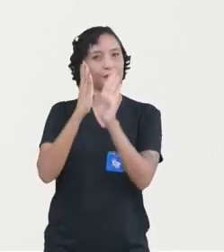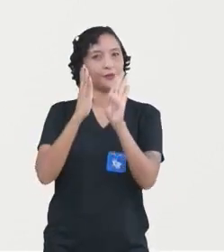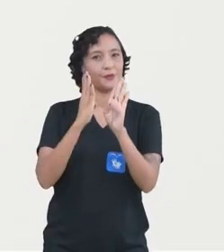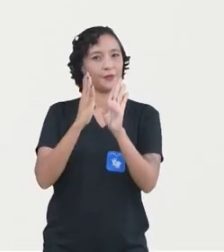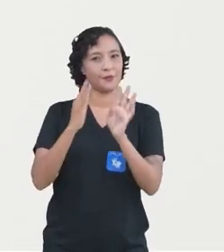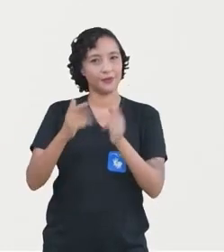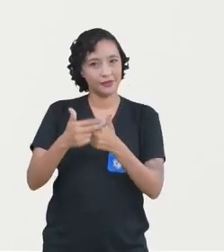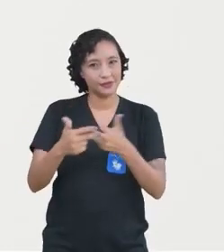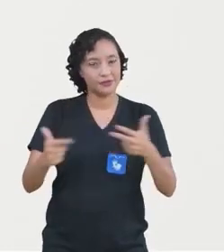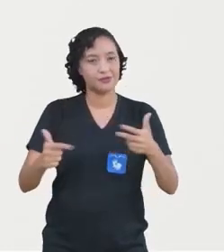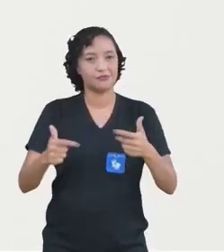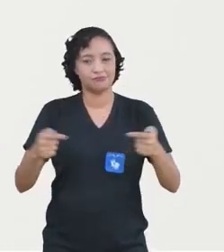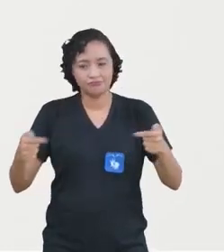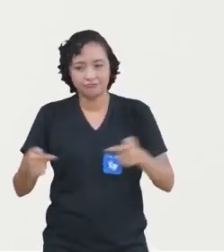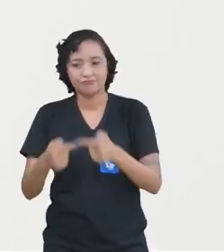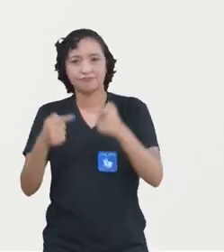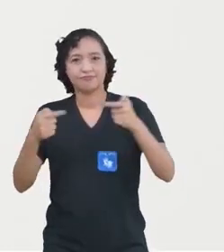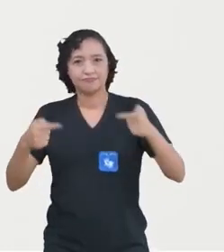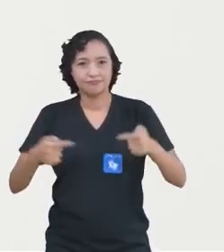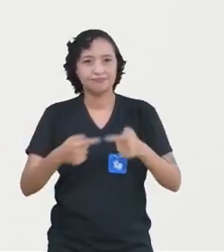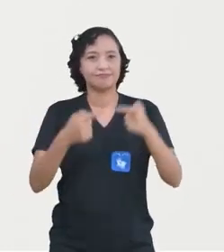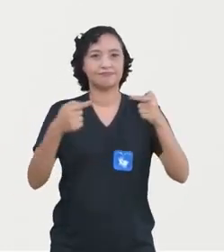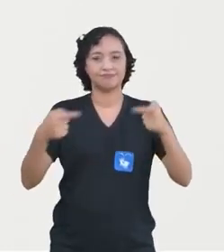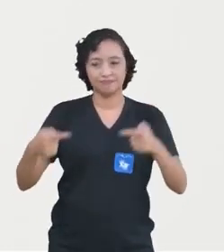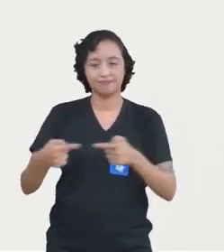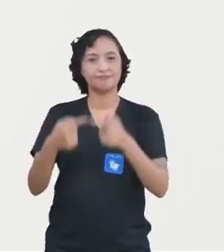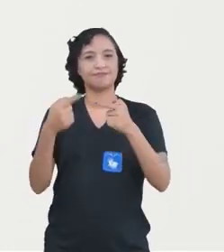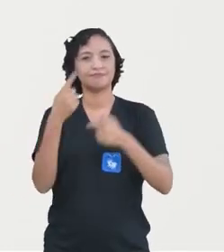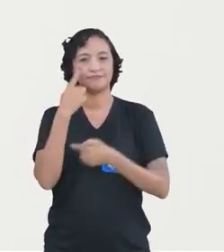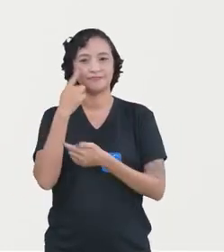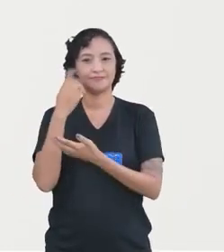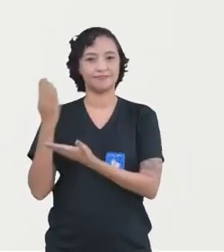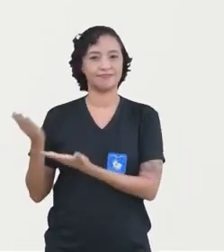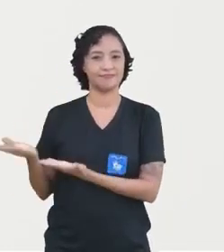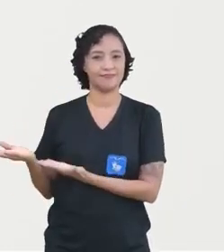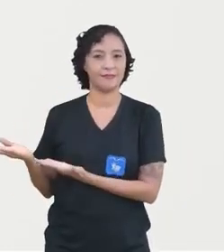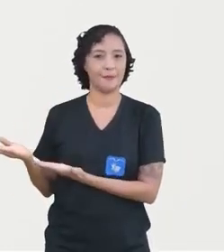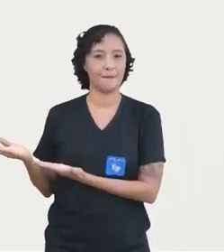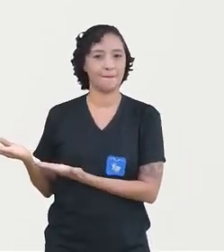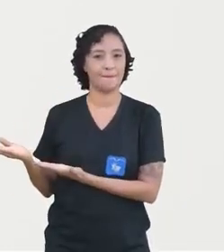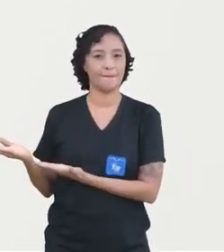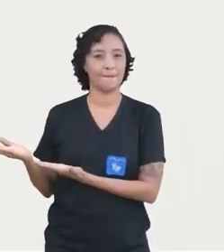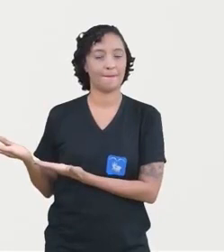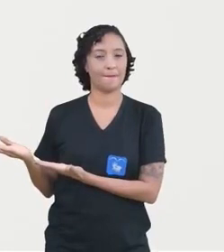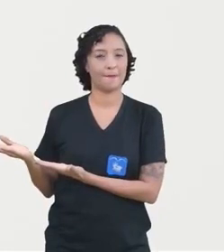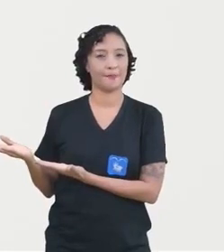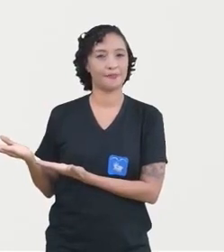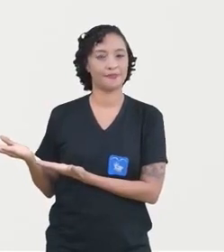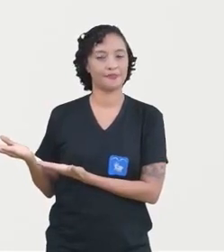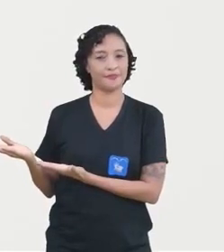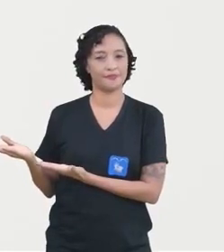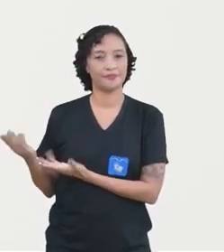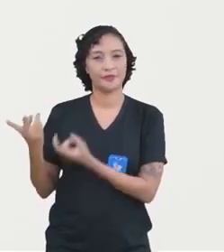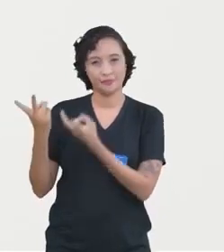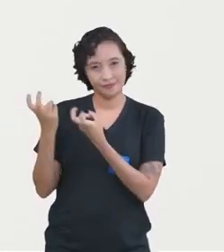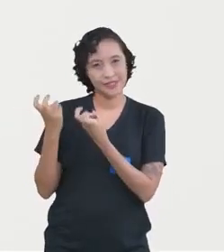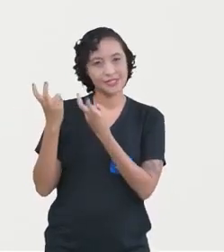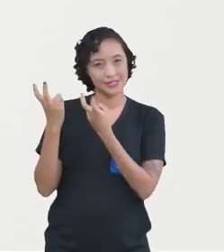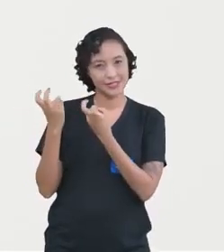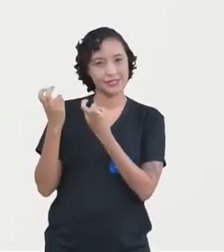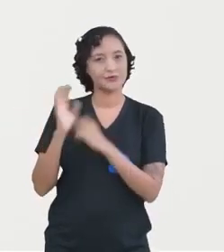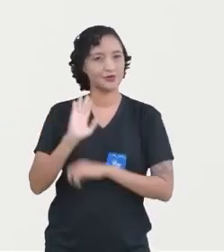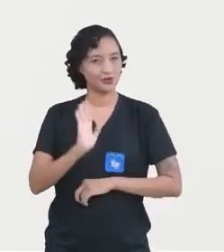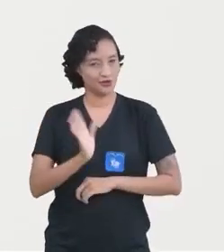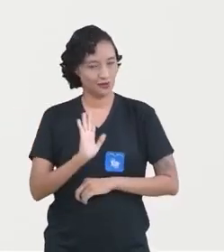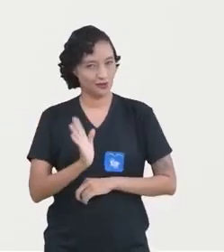vagina, identifico aqui o útero, não é? Identifico os